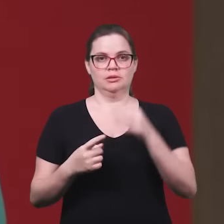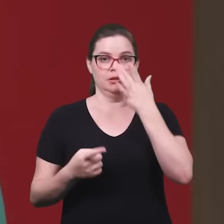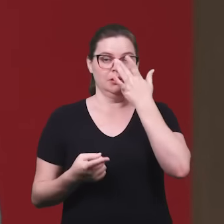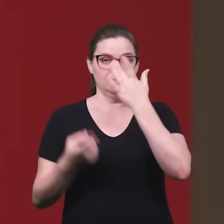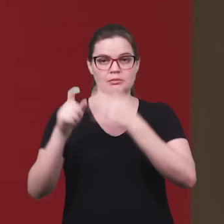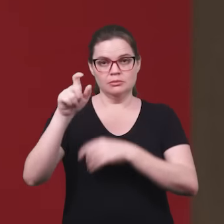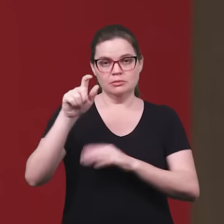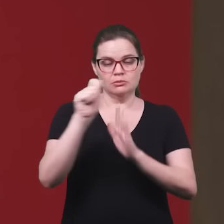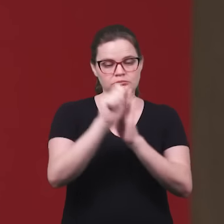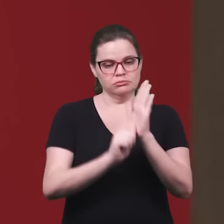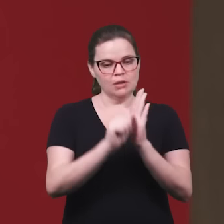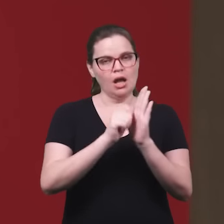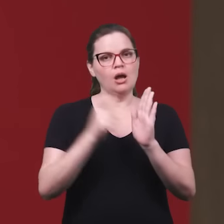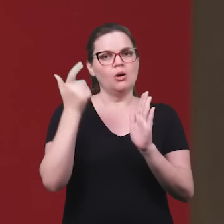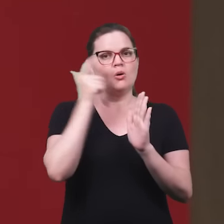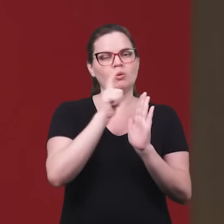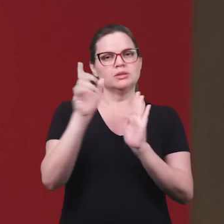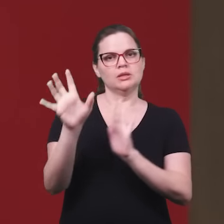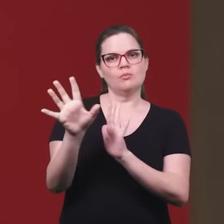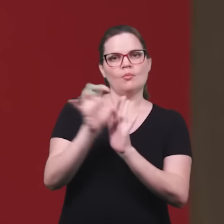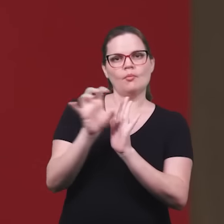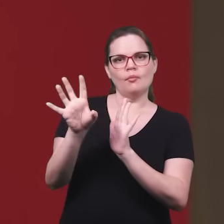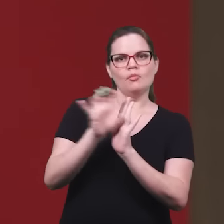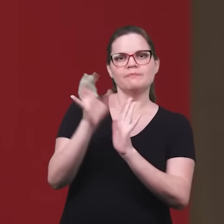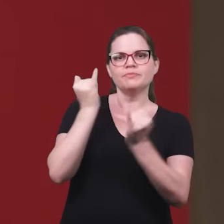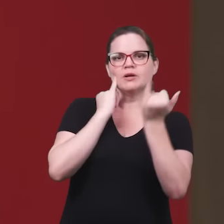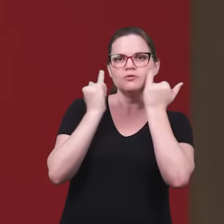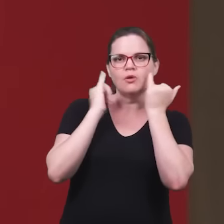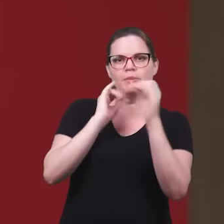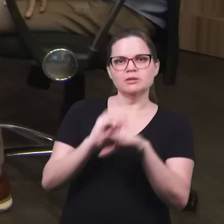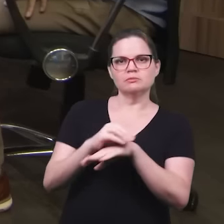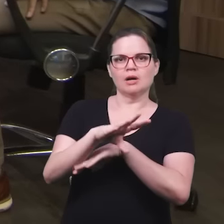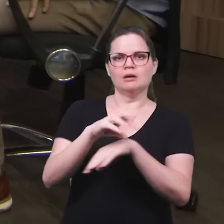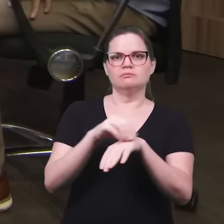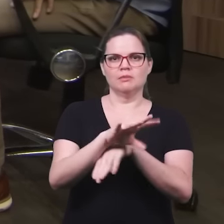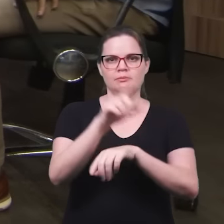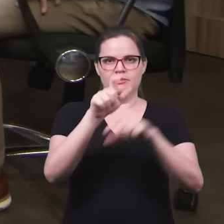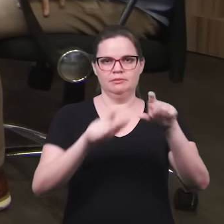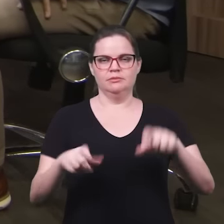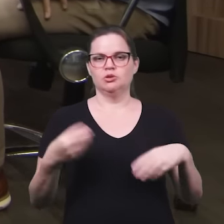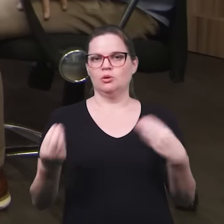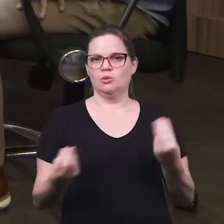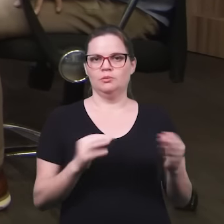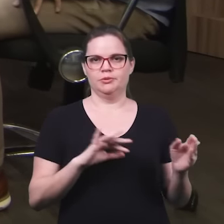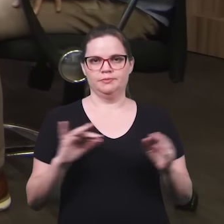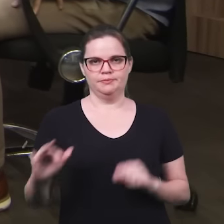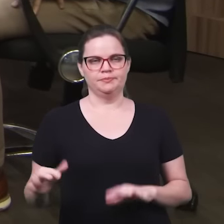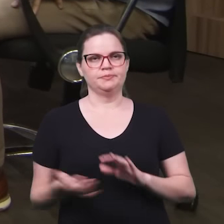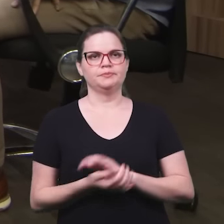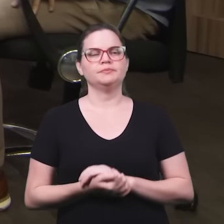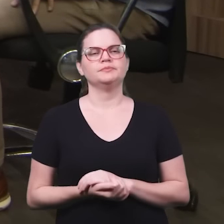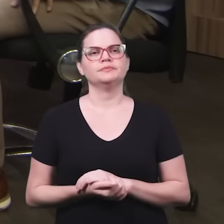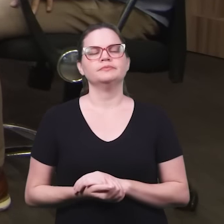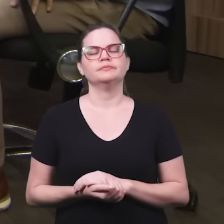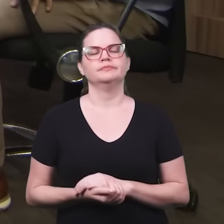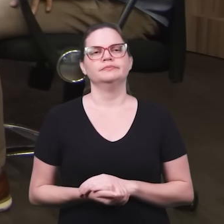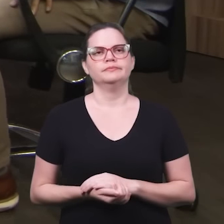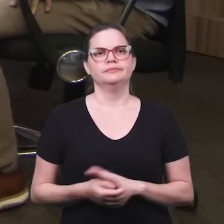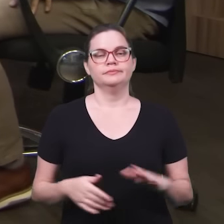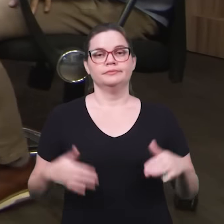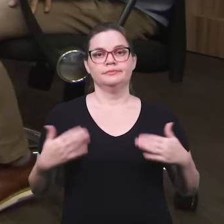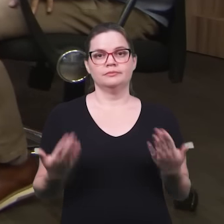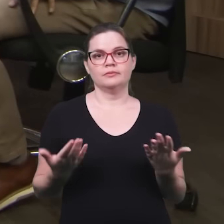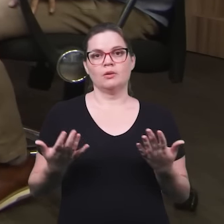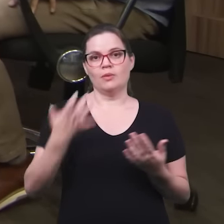para o algoritmo também passar a entregar esse conteúdo para as pessoas? Primeiro de tudo, as pessoas elas